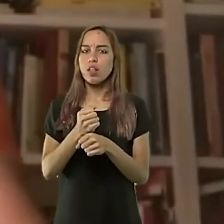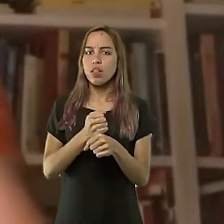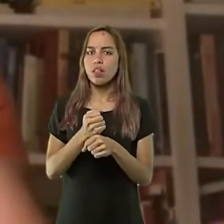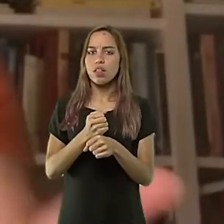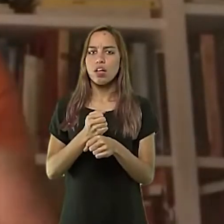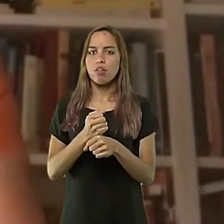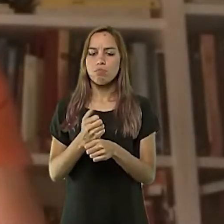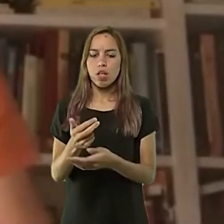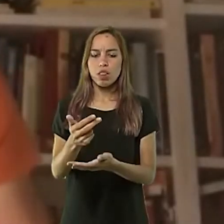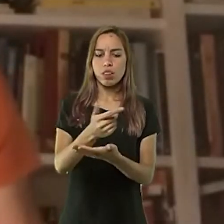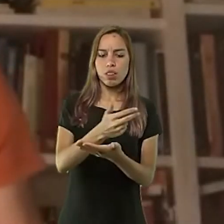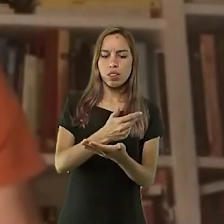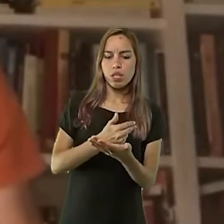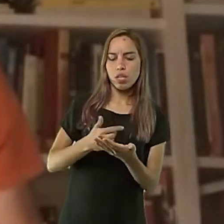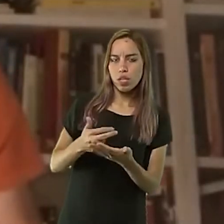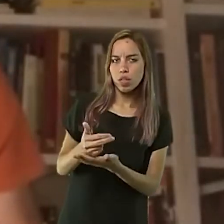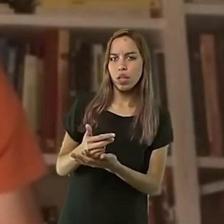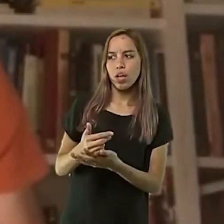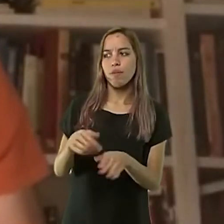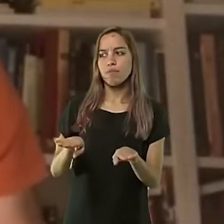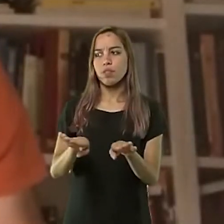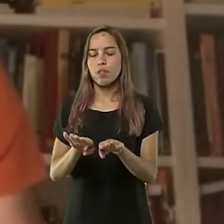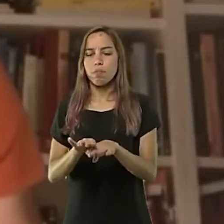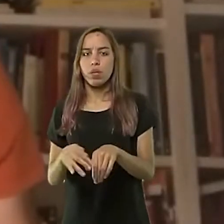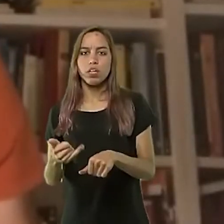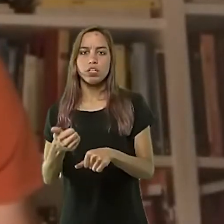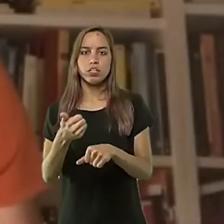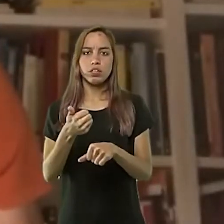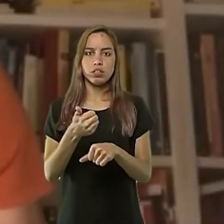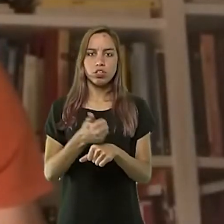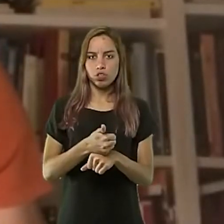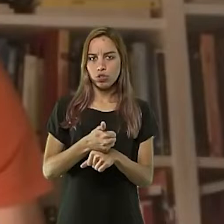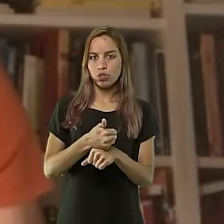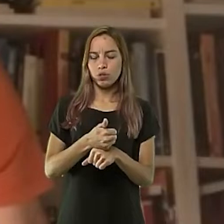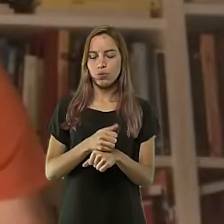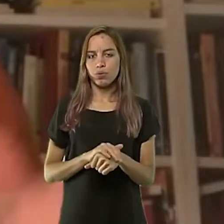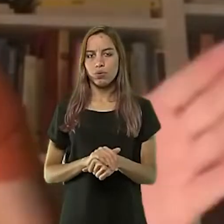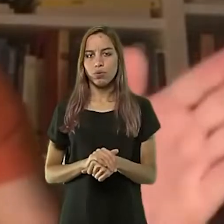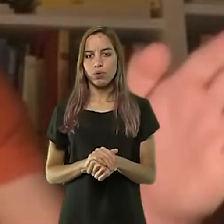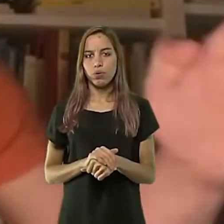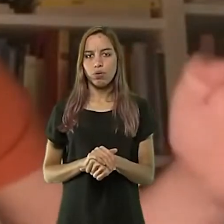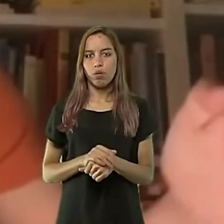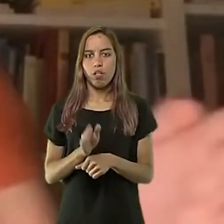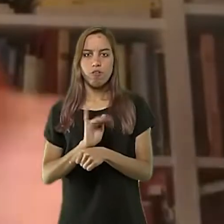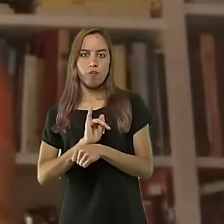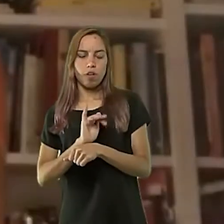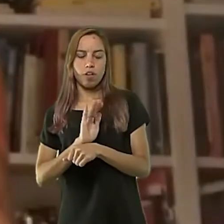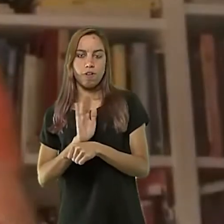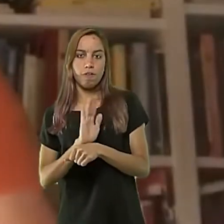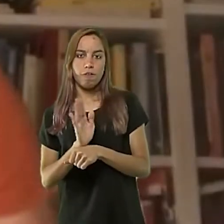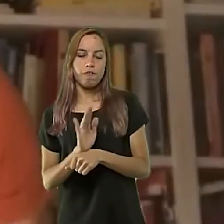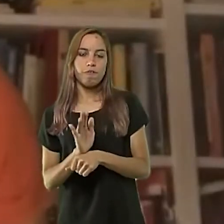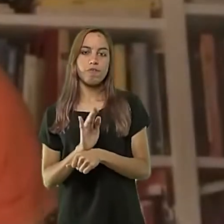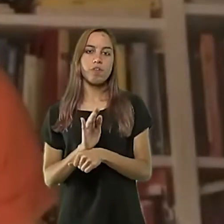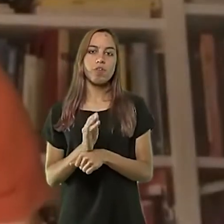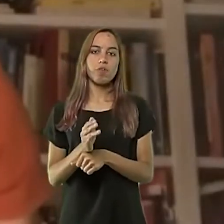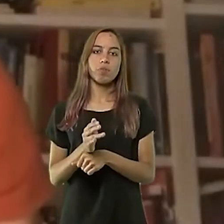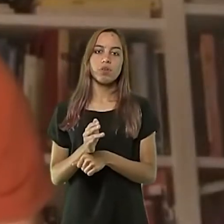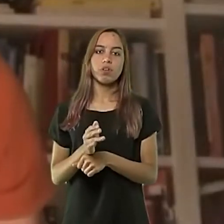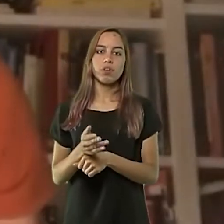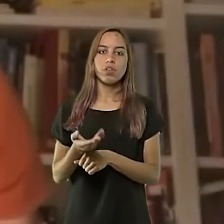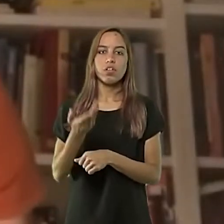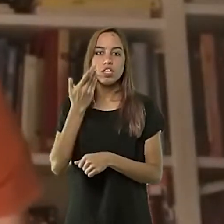como desenhador como diretor, e portanto acabava por fazer quase a linha de montagem